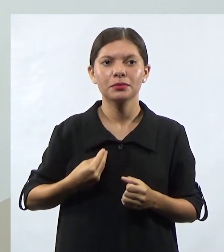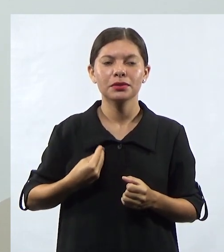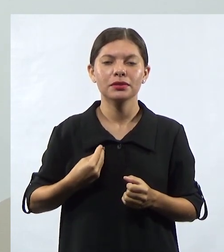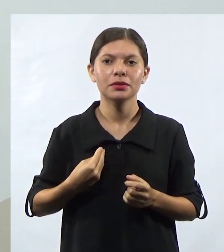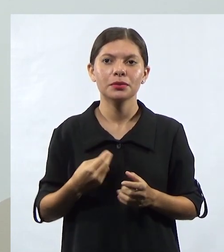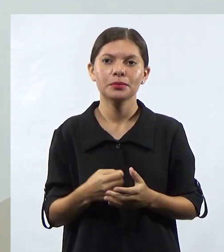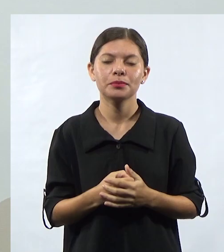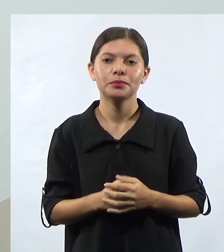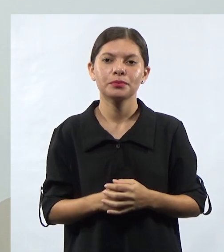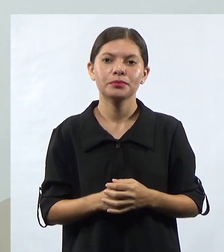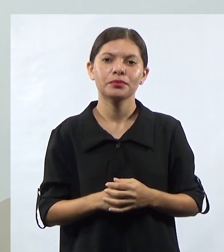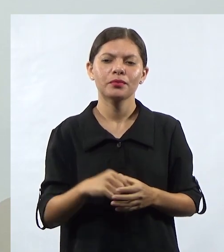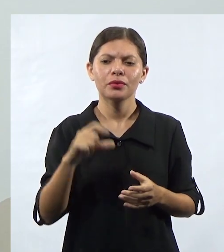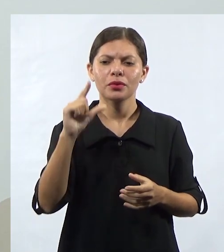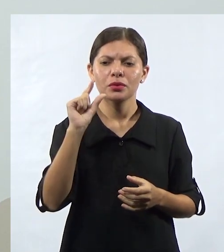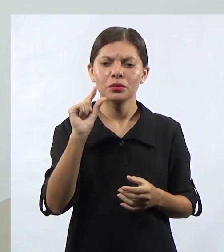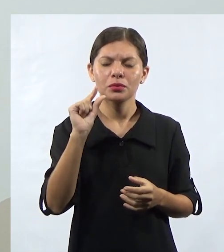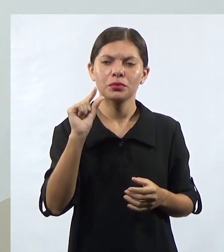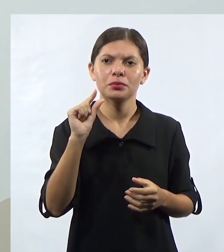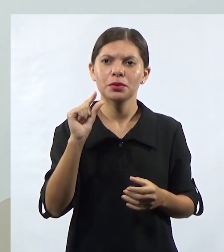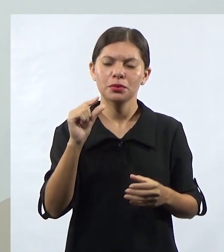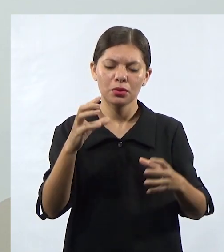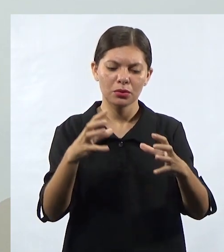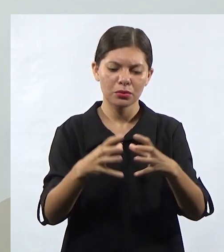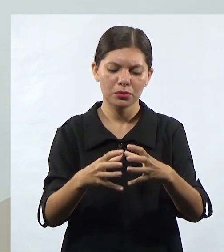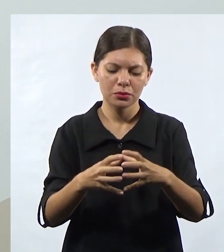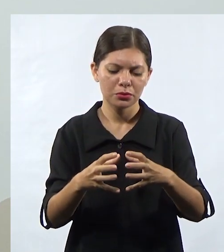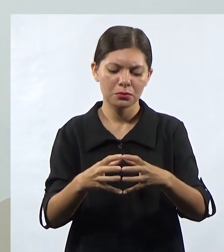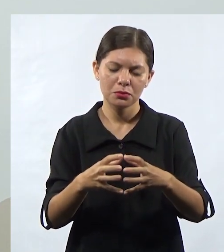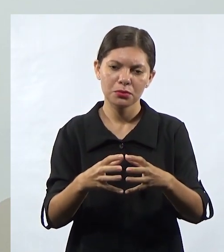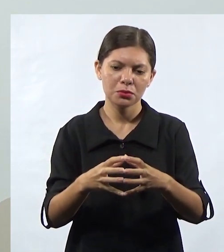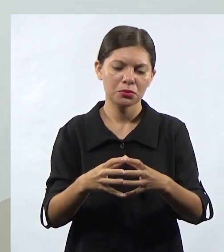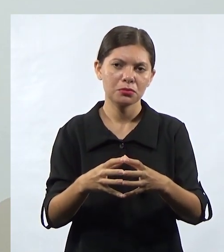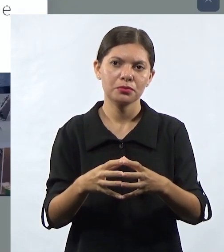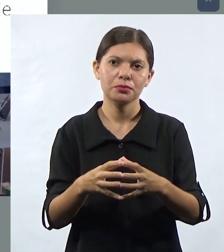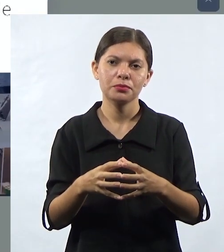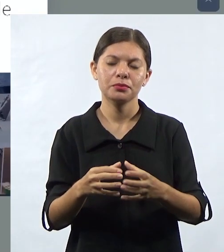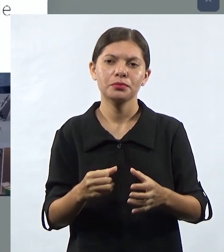participação, então aí um grupo menor pode fazer o mesmo efeito.